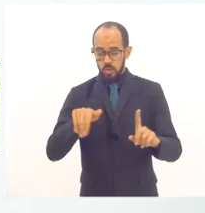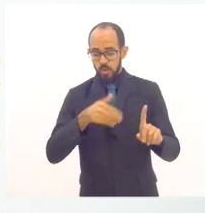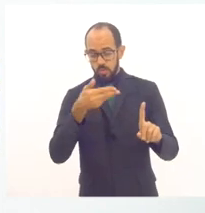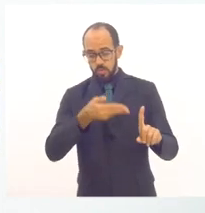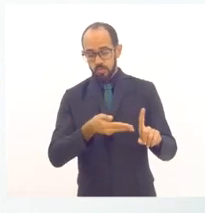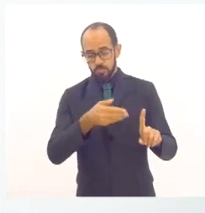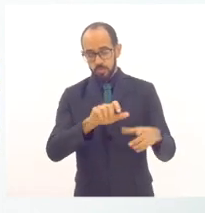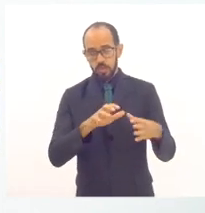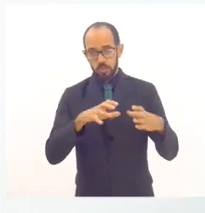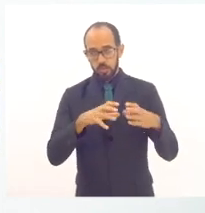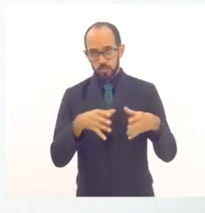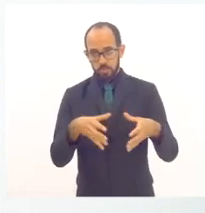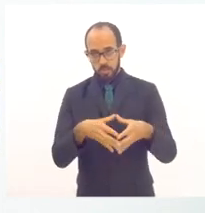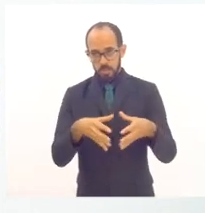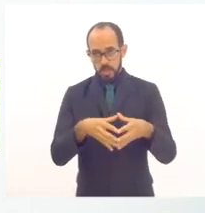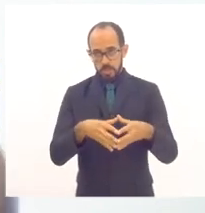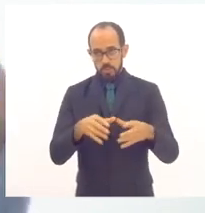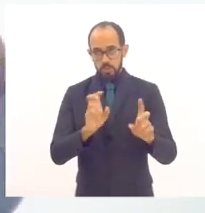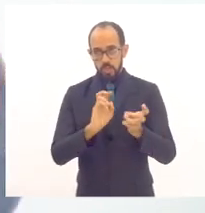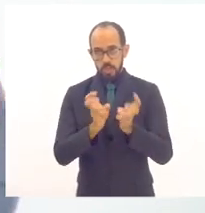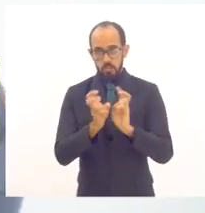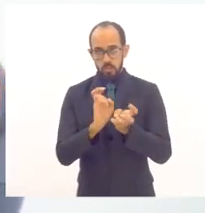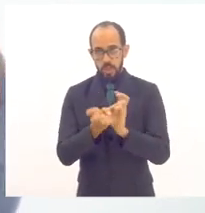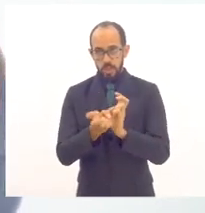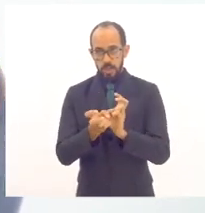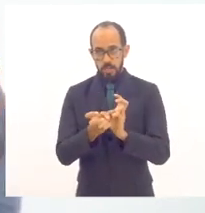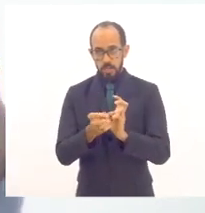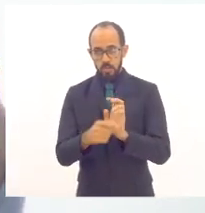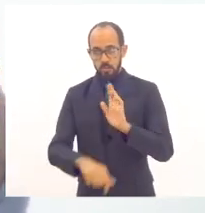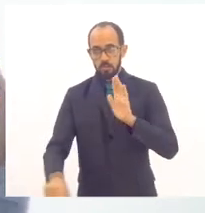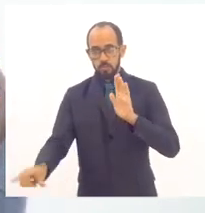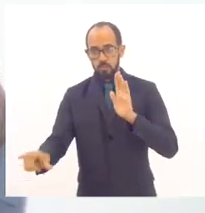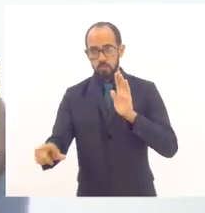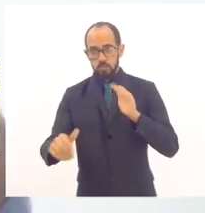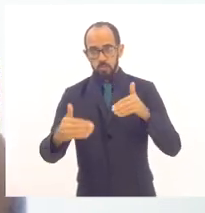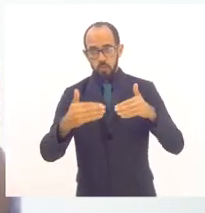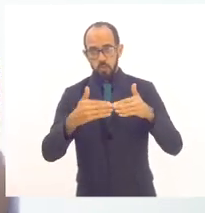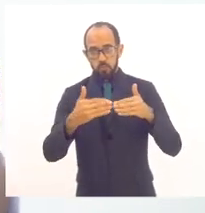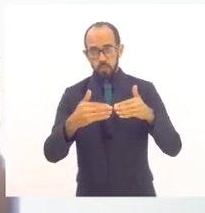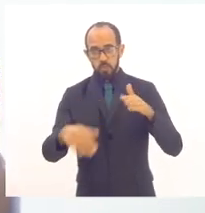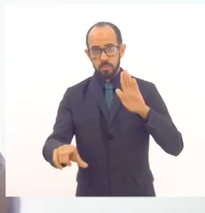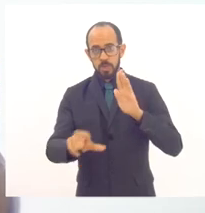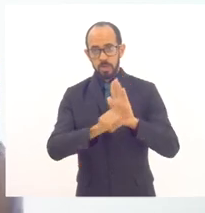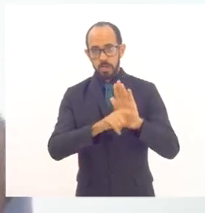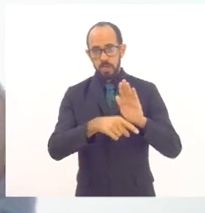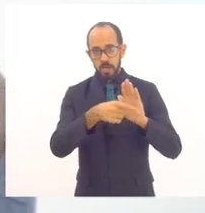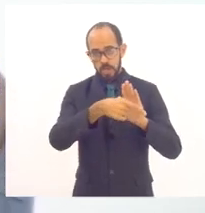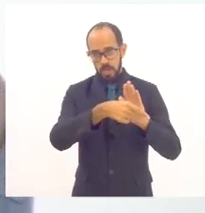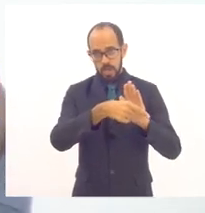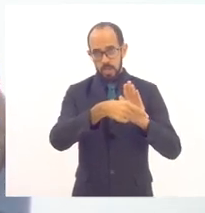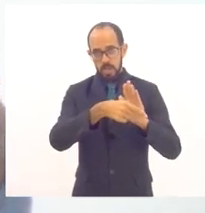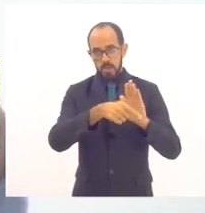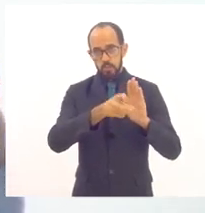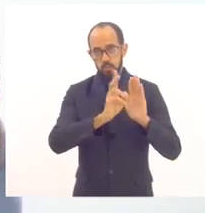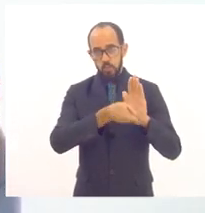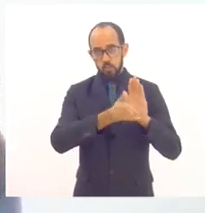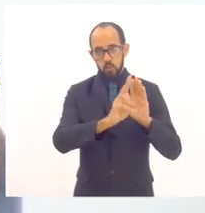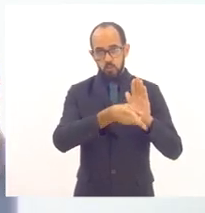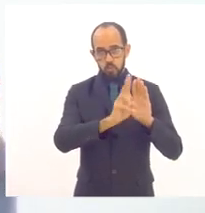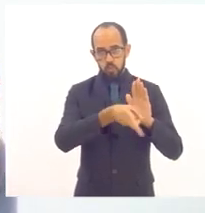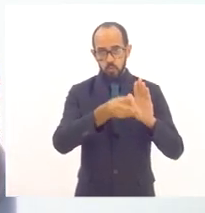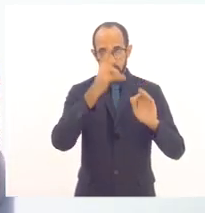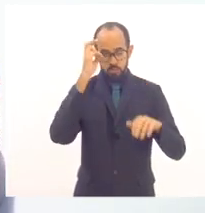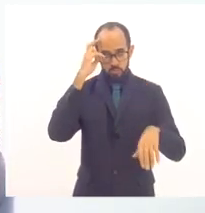o reconhecimento da comunidade da capoeira como legítima mantenedora da cultura e que deve ser